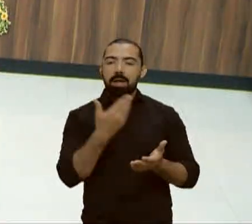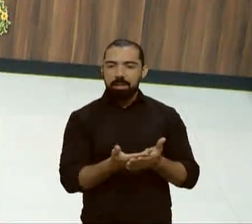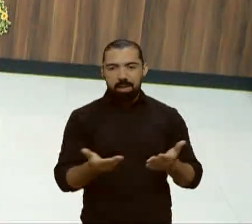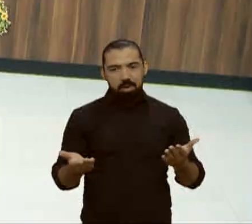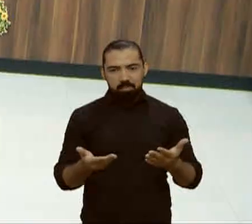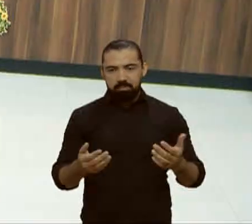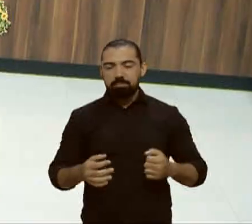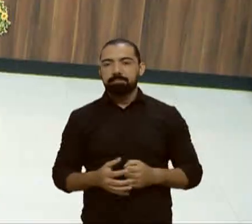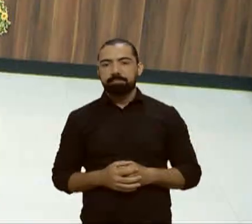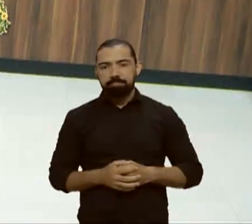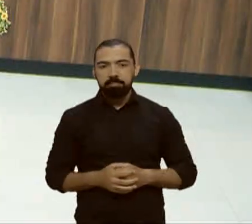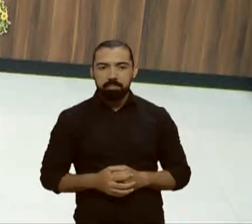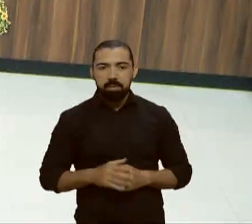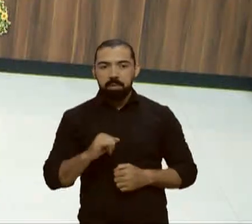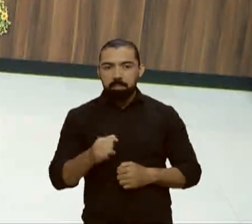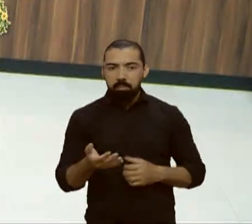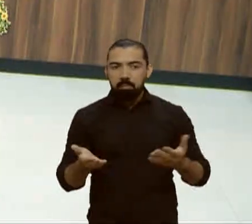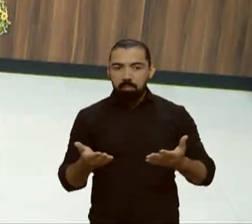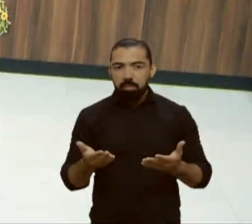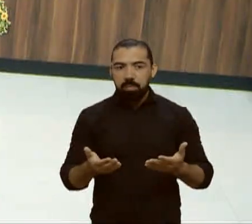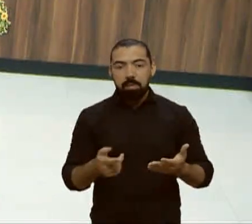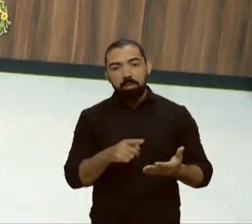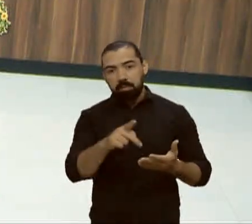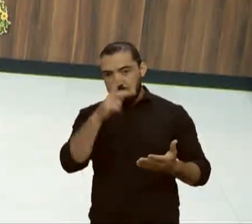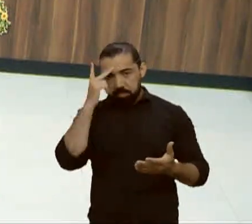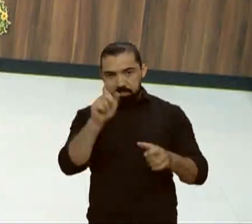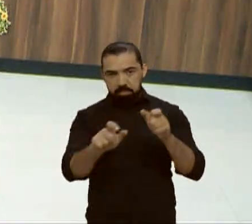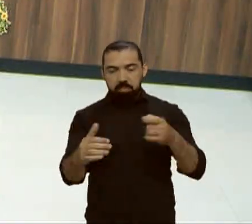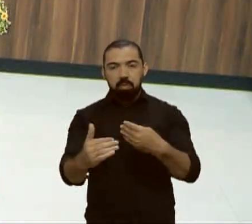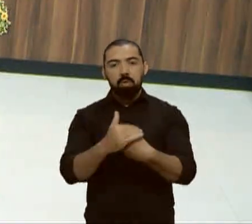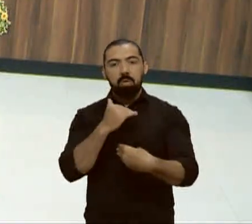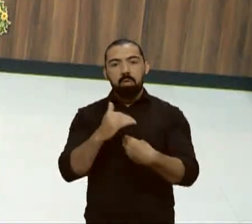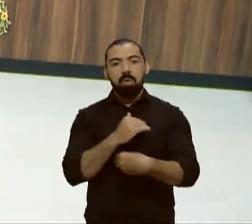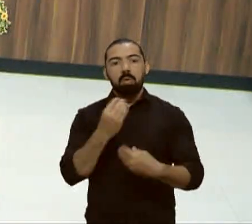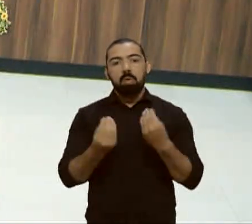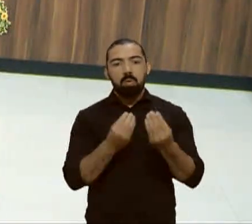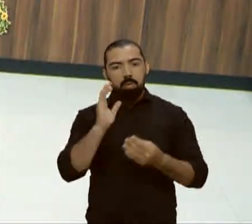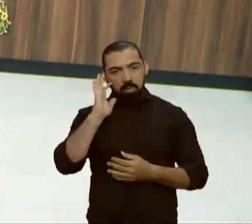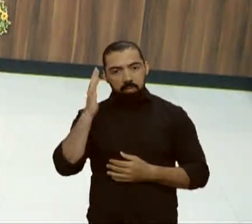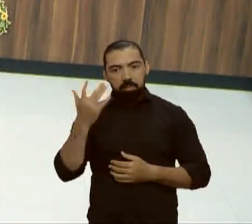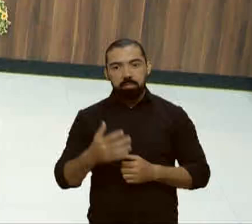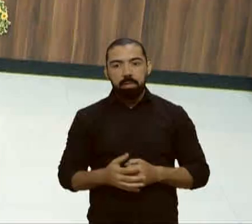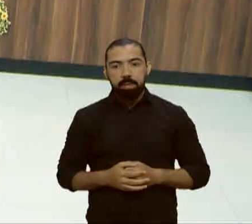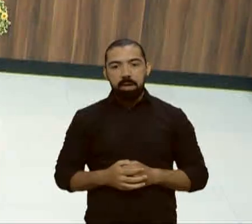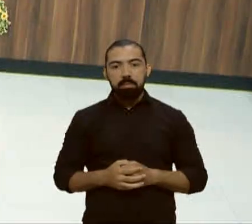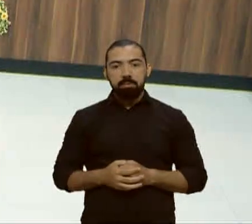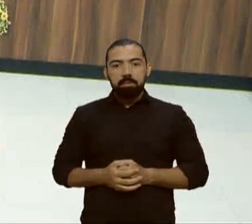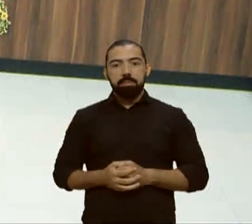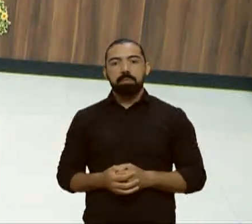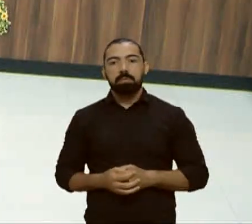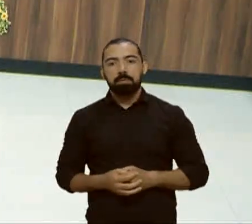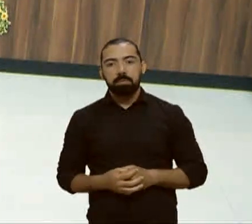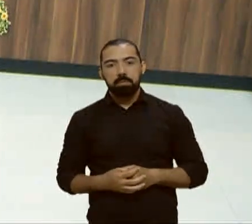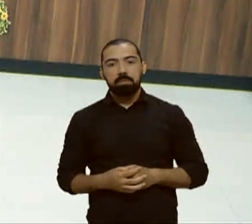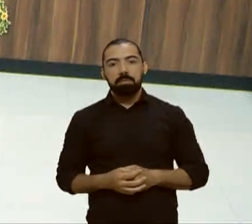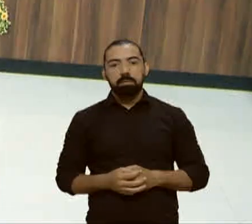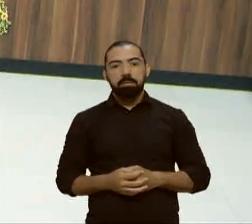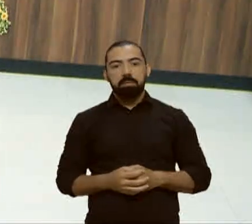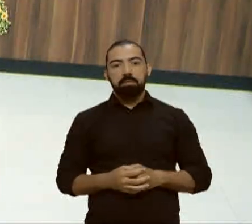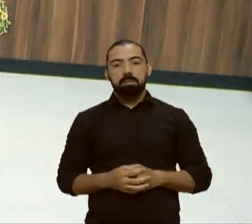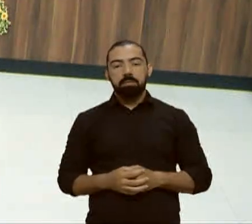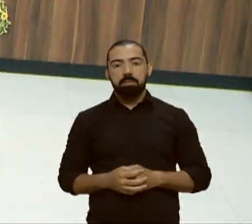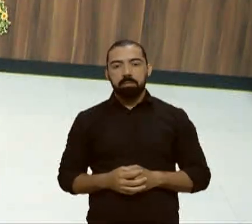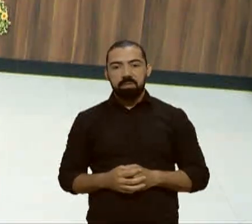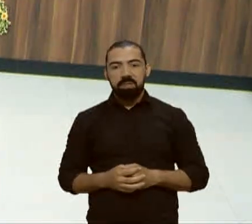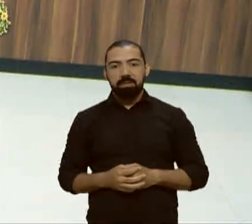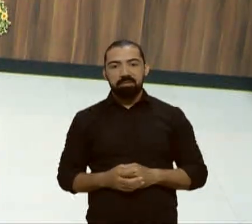esse momento para ver se alguém pode me dar uma orientação como é que a gente vai resolver esse problema. Doutora Neilândia, pode? Eu já vi que a